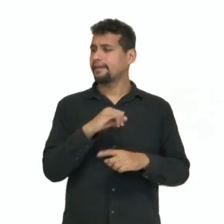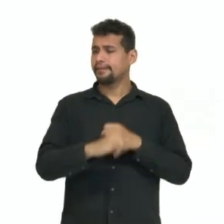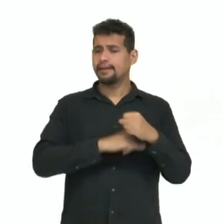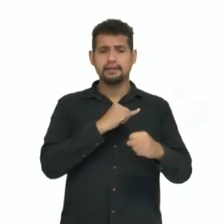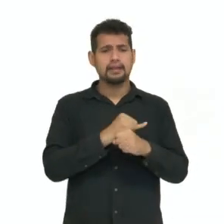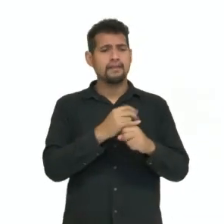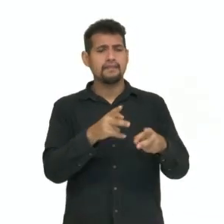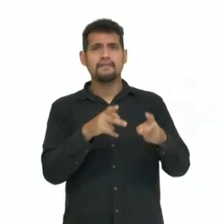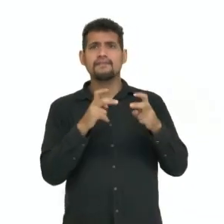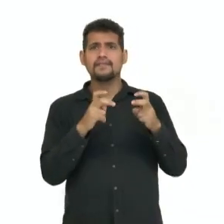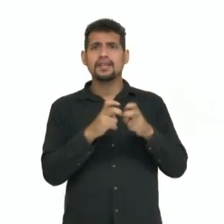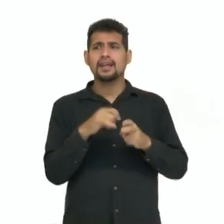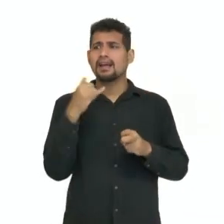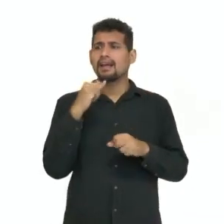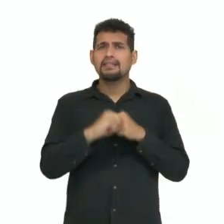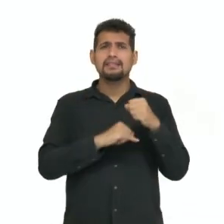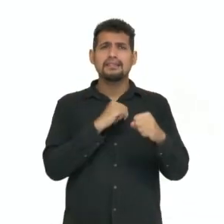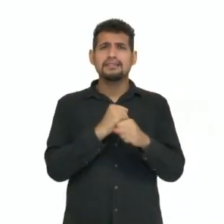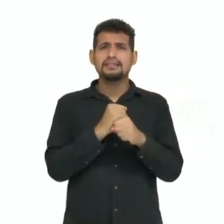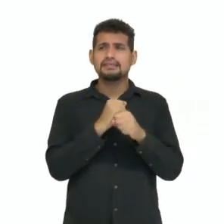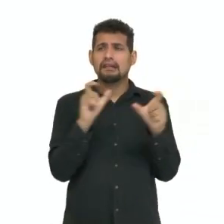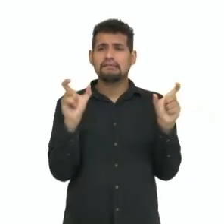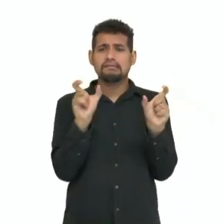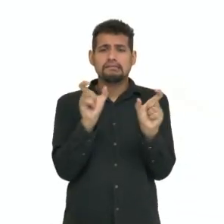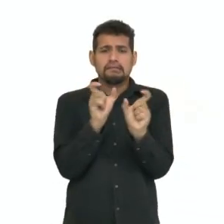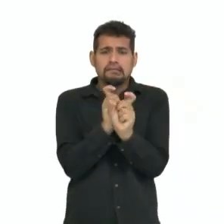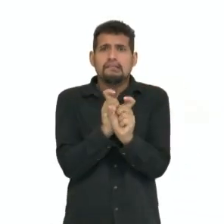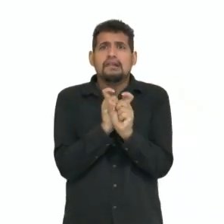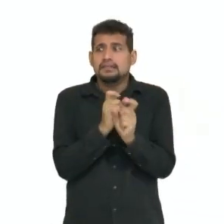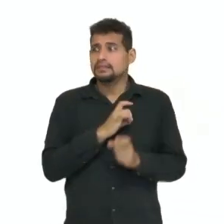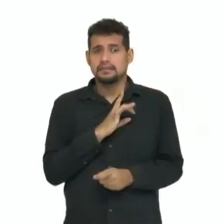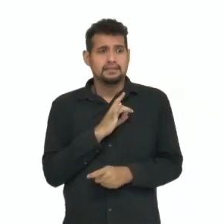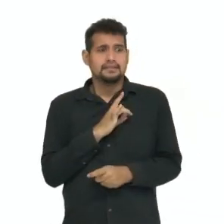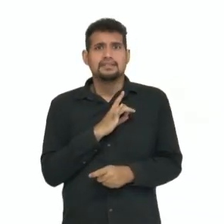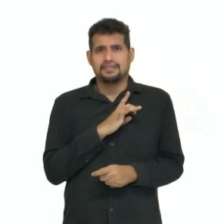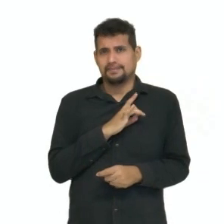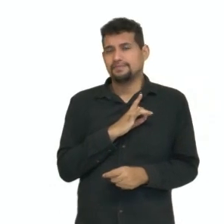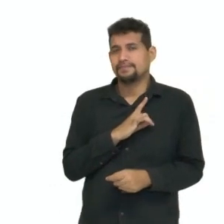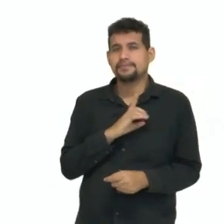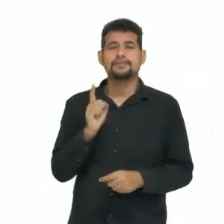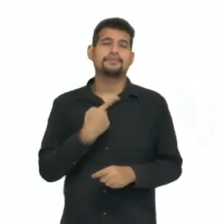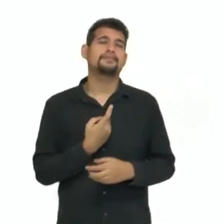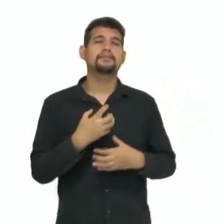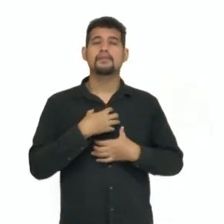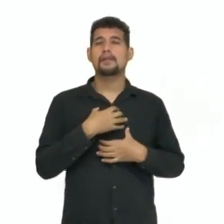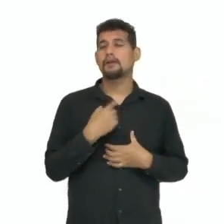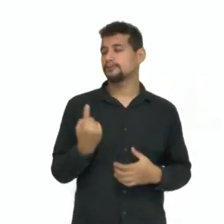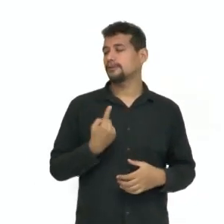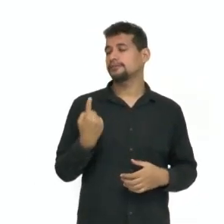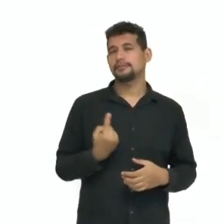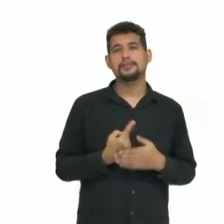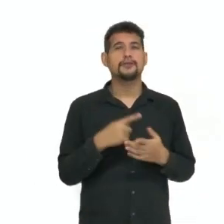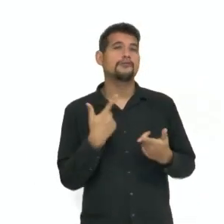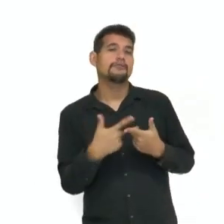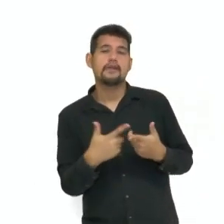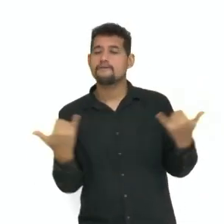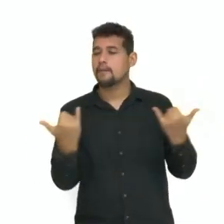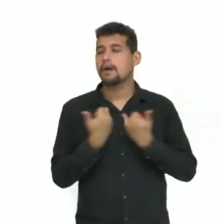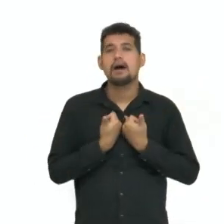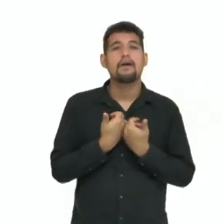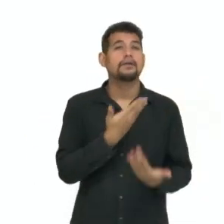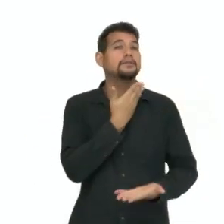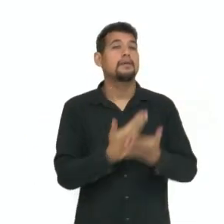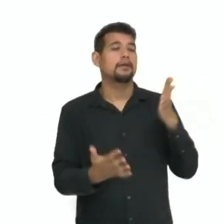conexão de dados reduzidas a um traço que amedronta. Nos sentimos, então, de que maneira? Isolados, desinformados,